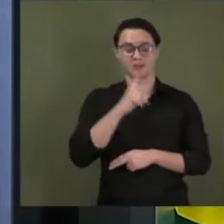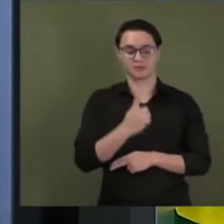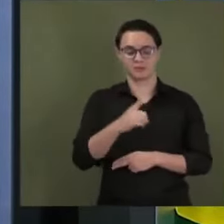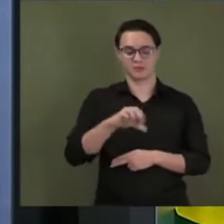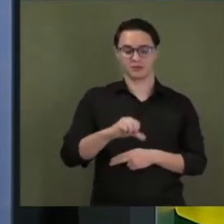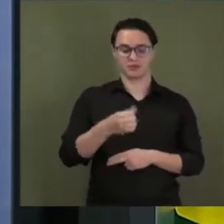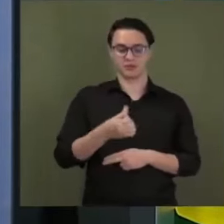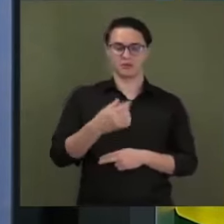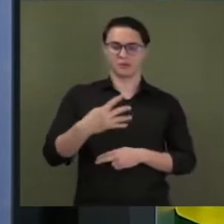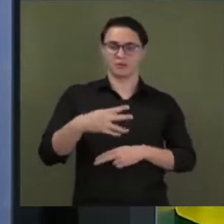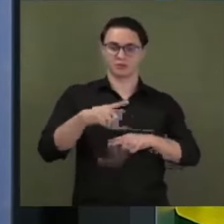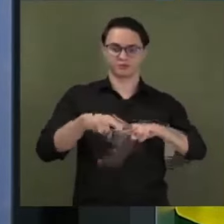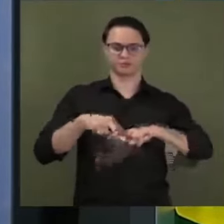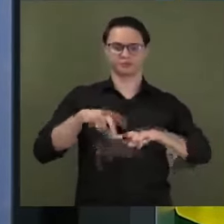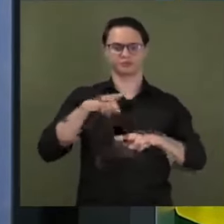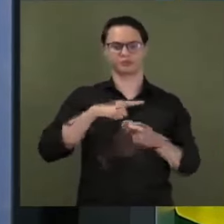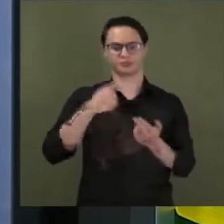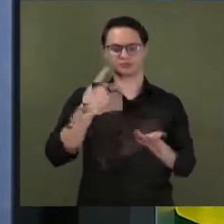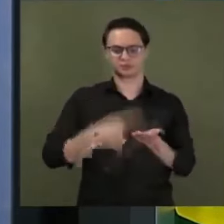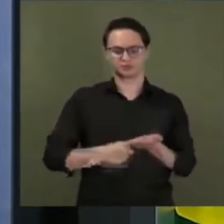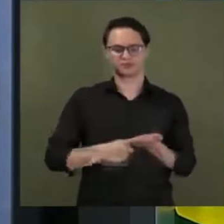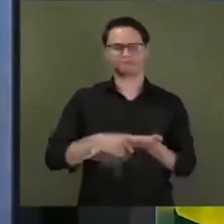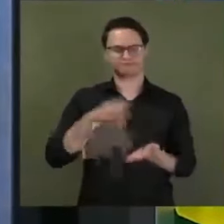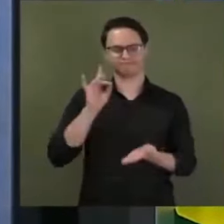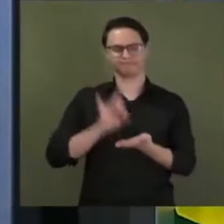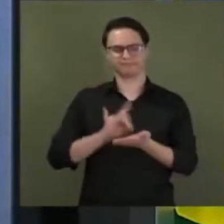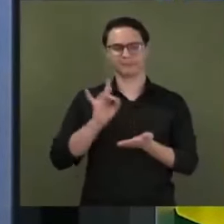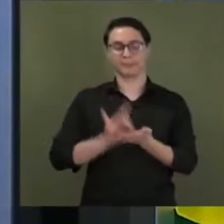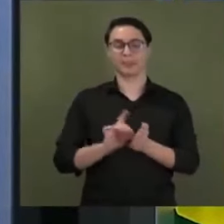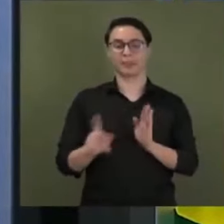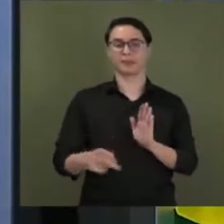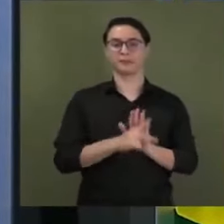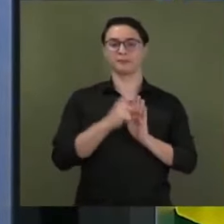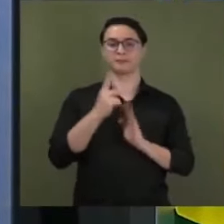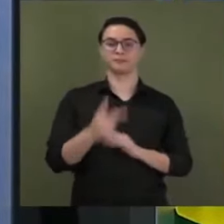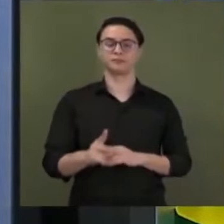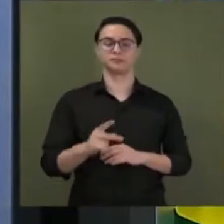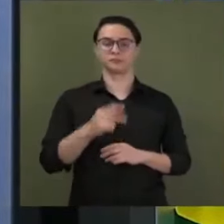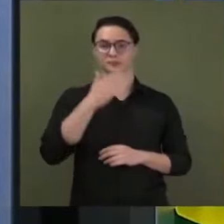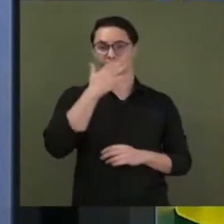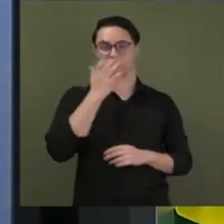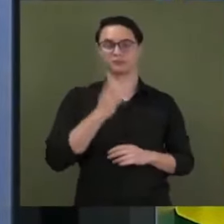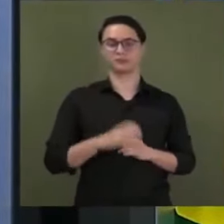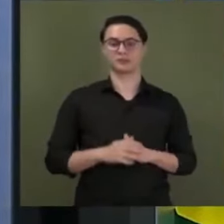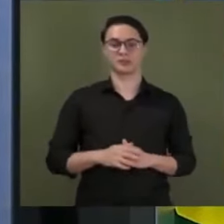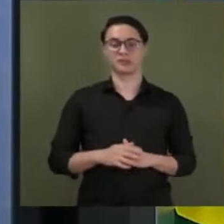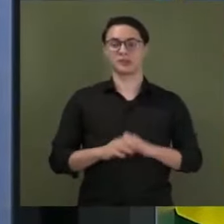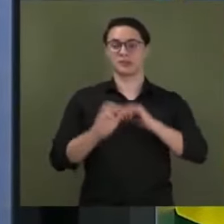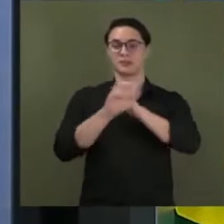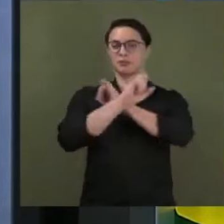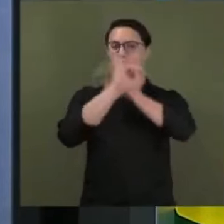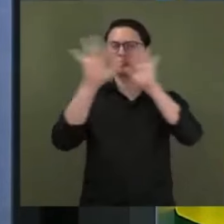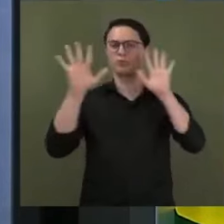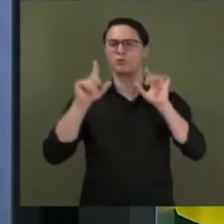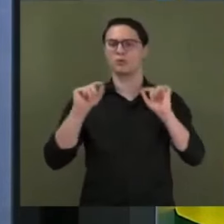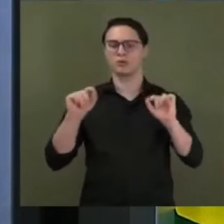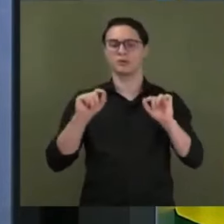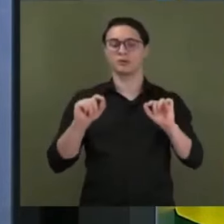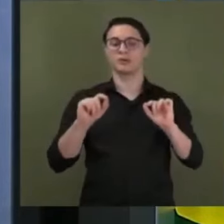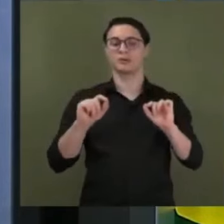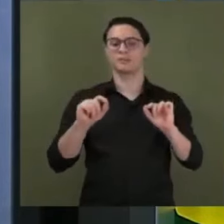é um compromisso irrenunciável o esclarecimento sobre os